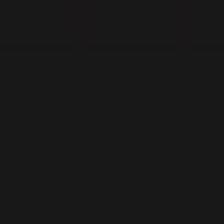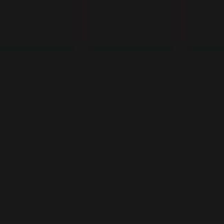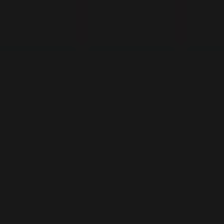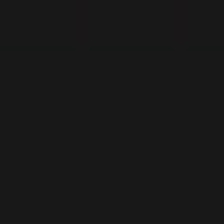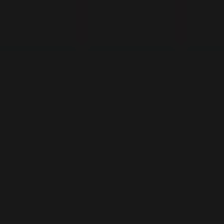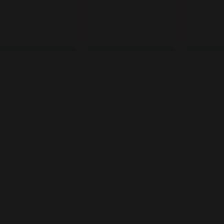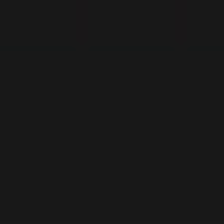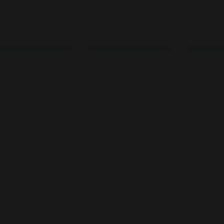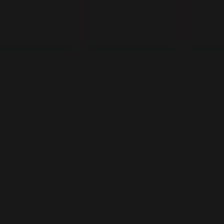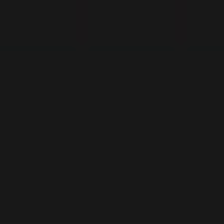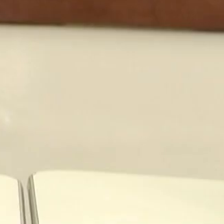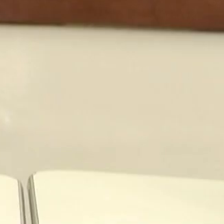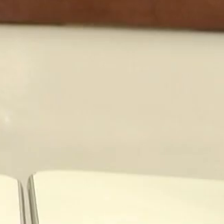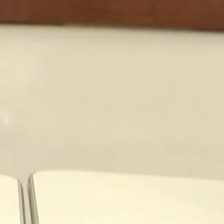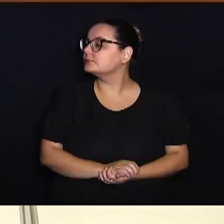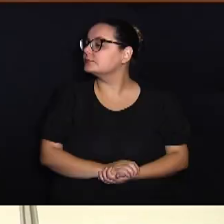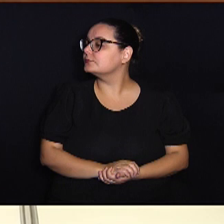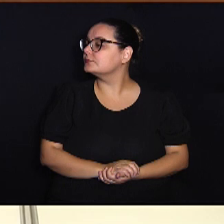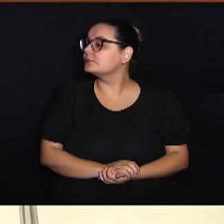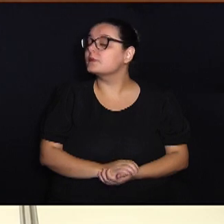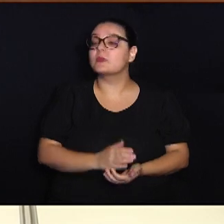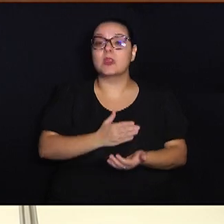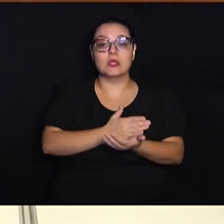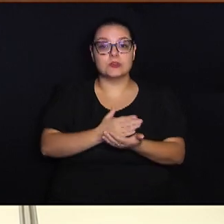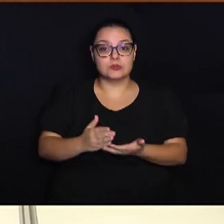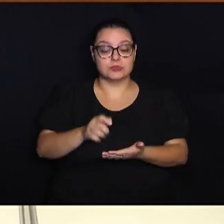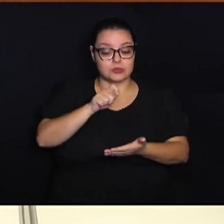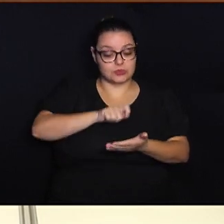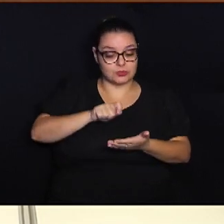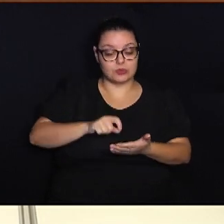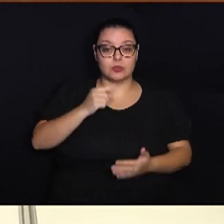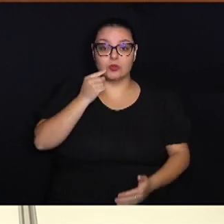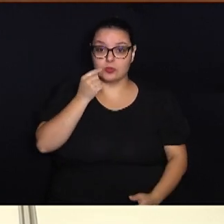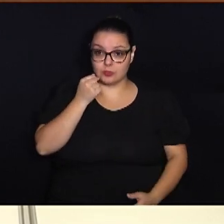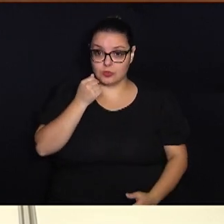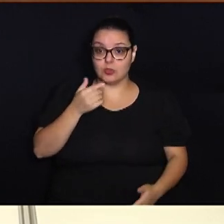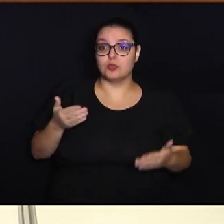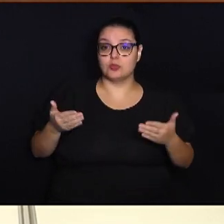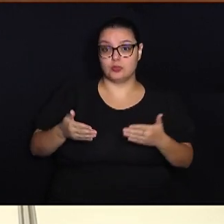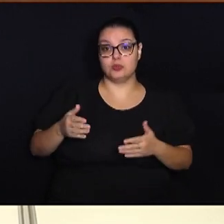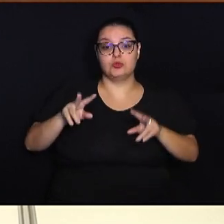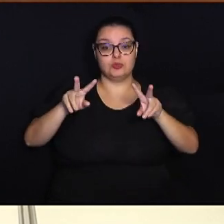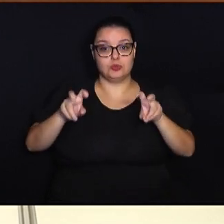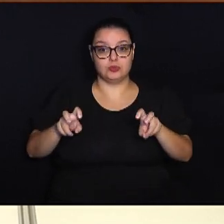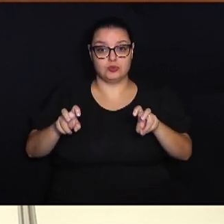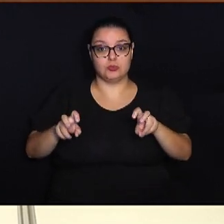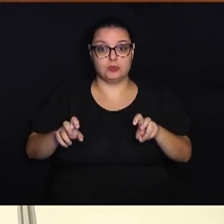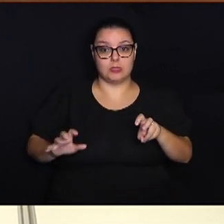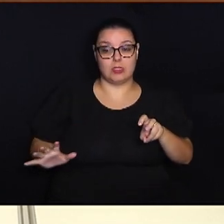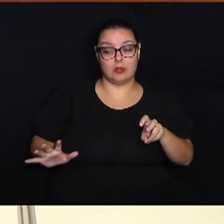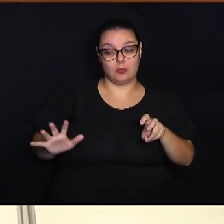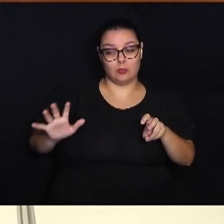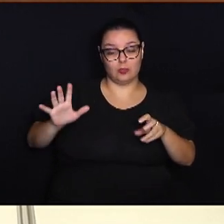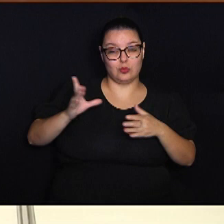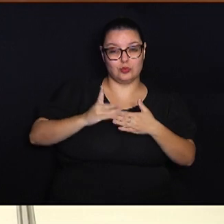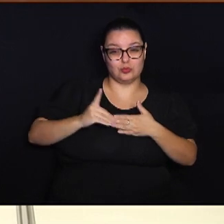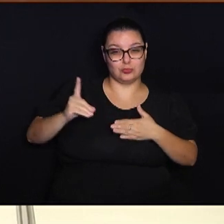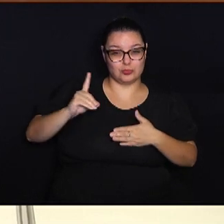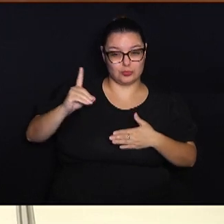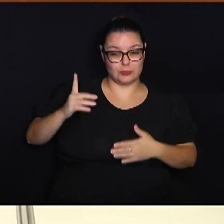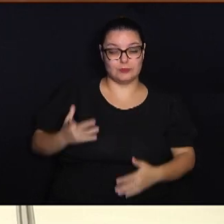com o maior número de pessoas possível. O nome Raimundi, que é meu sobrenome, representa mais do que a minha raiz. Ele